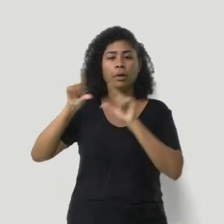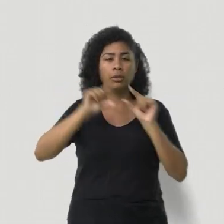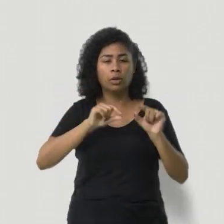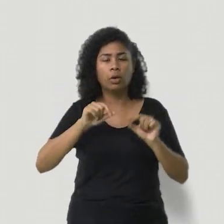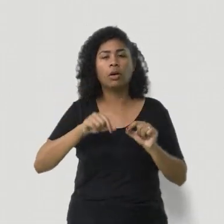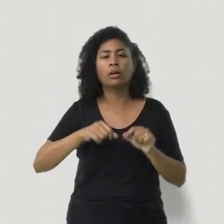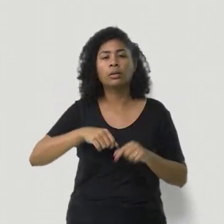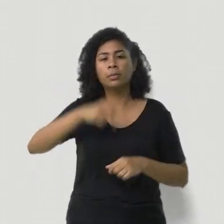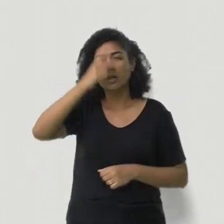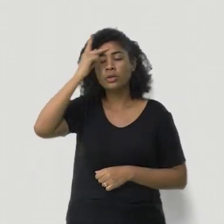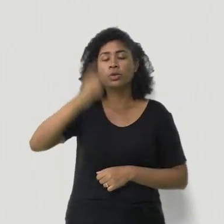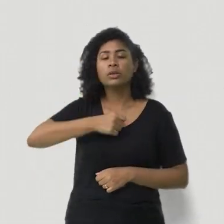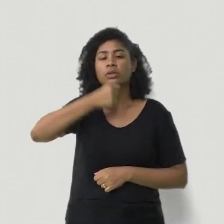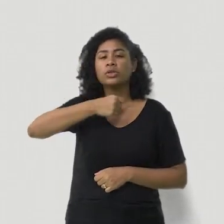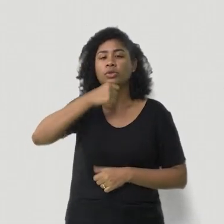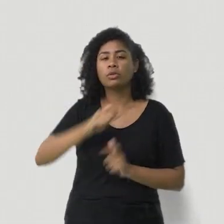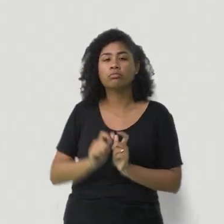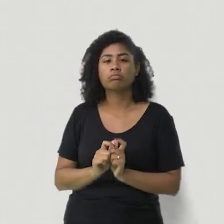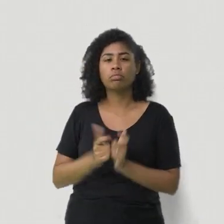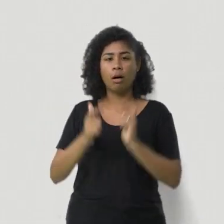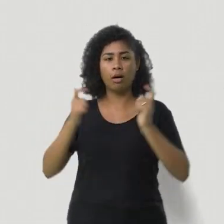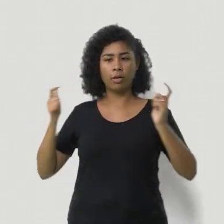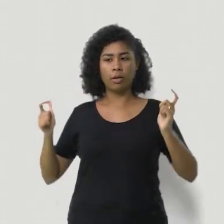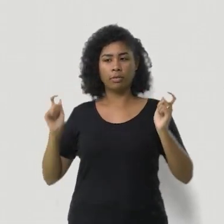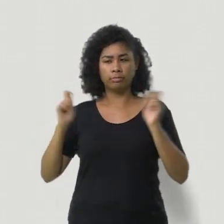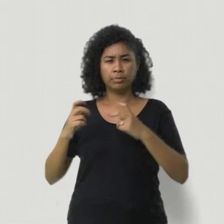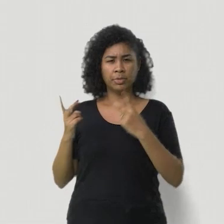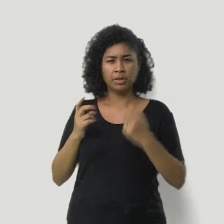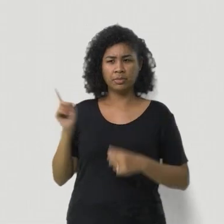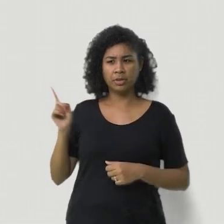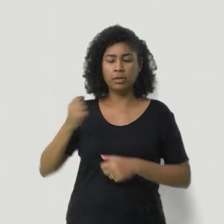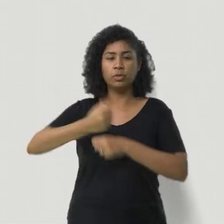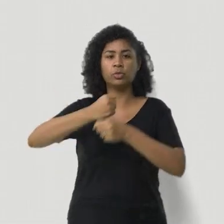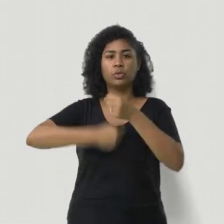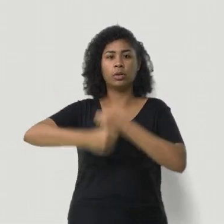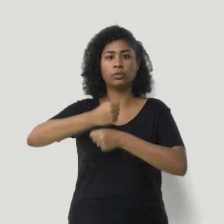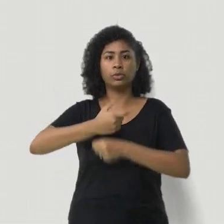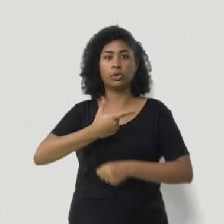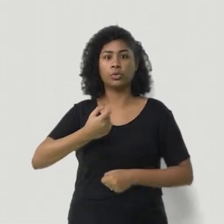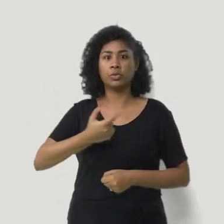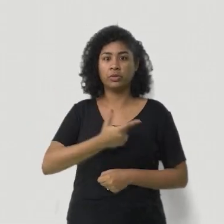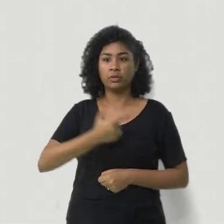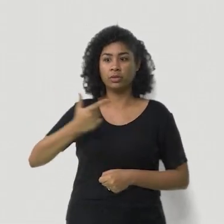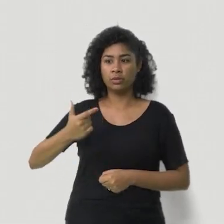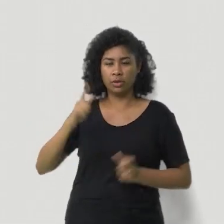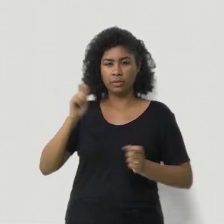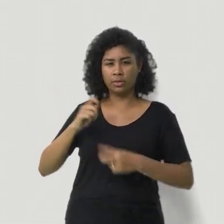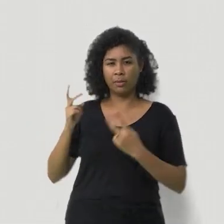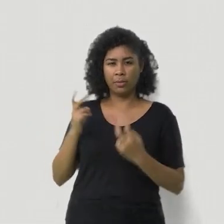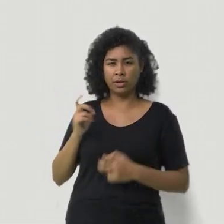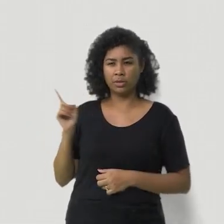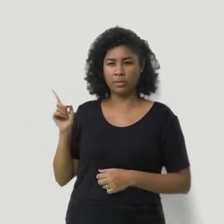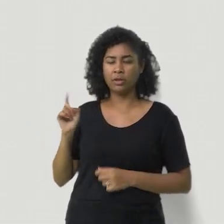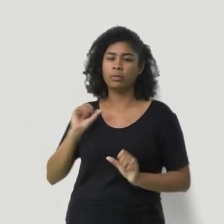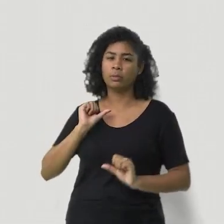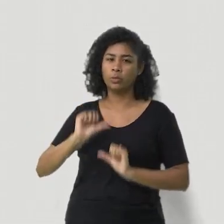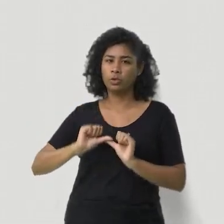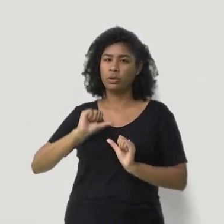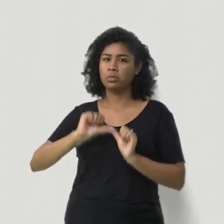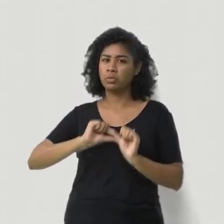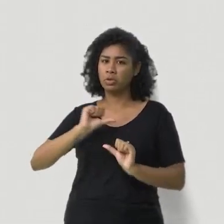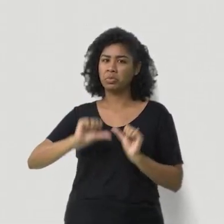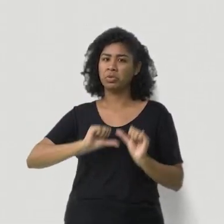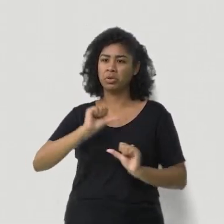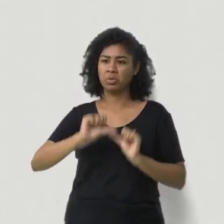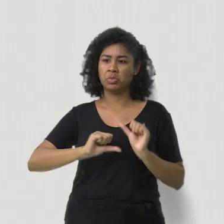de idosos. Olha só o ano de 2022, isso a gente observa essas mudanças.